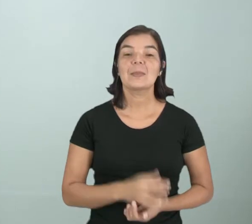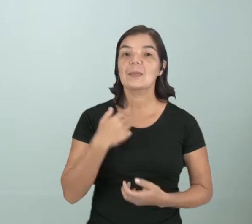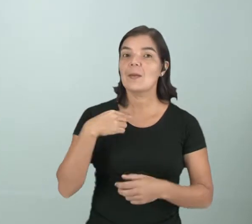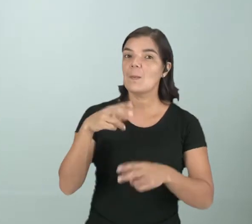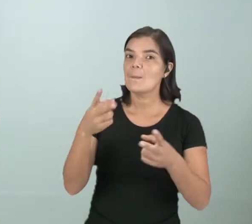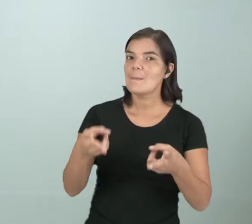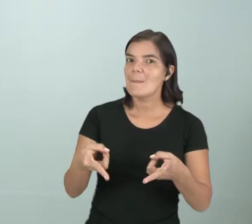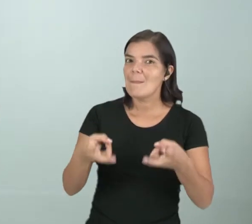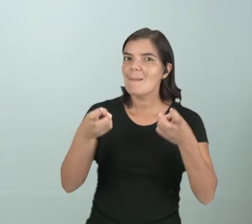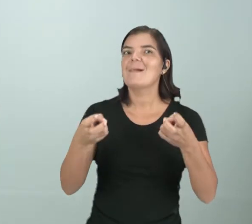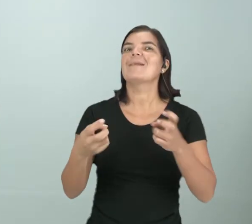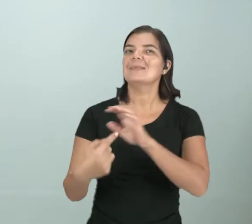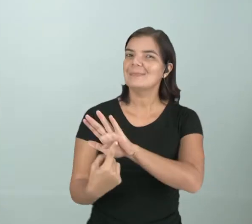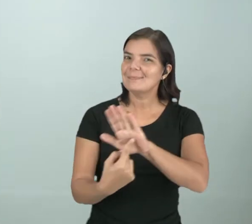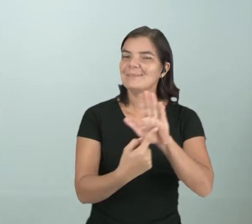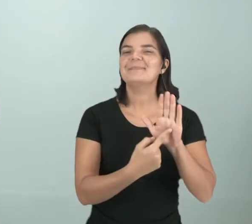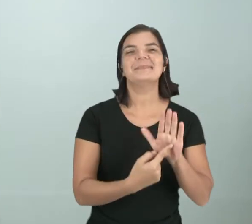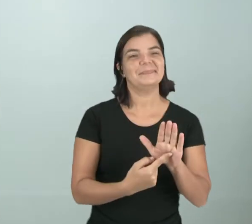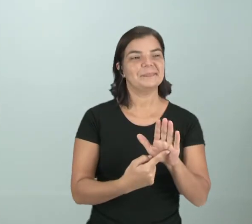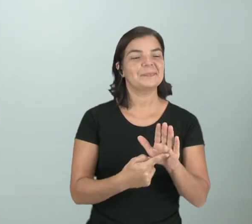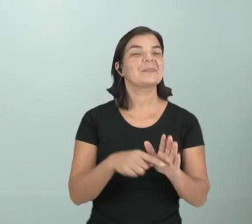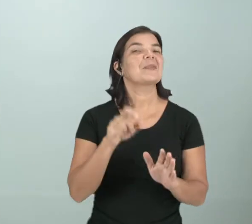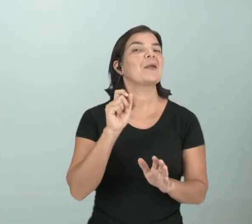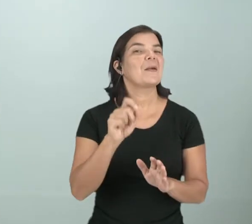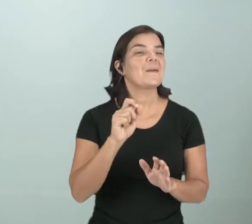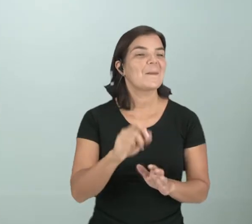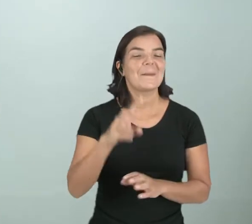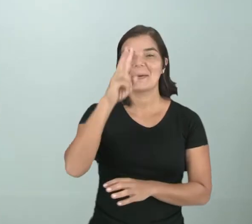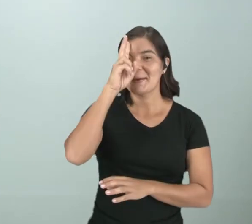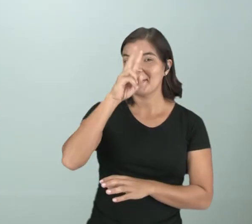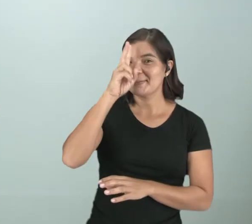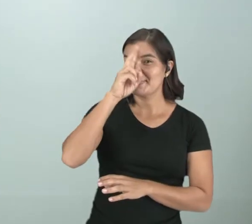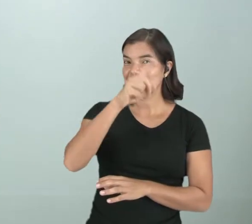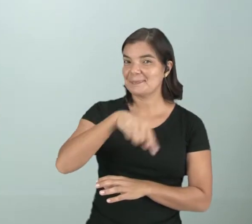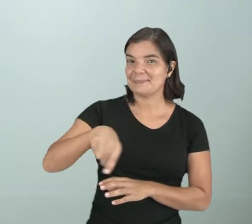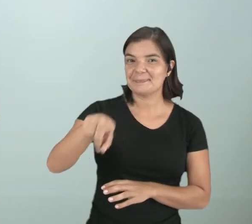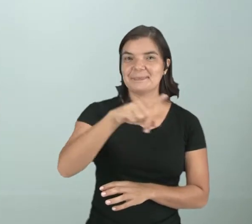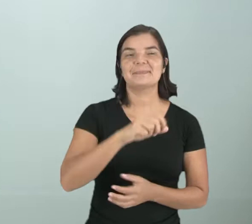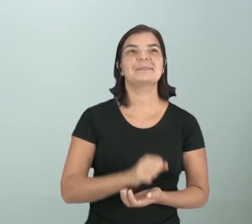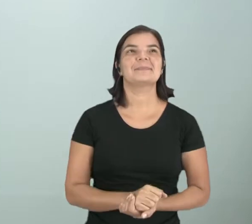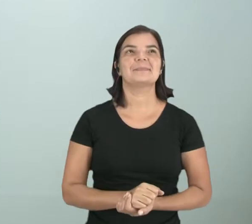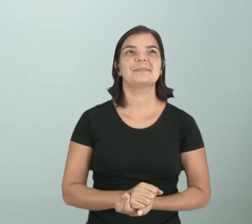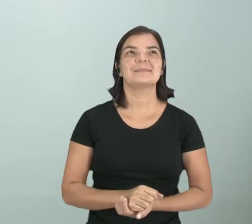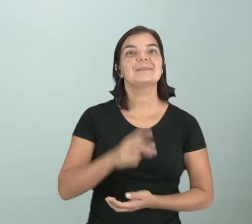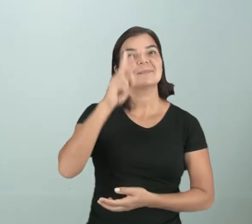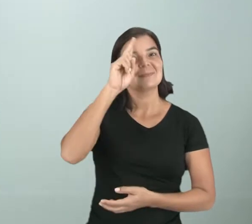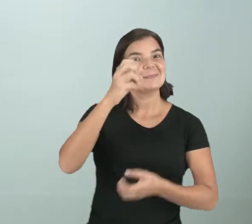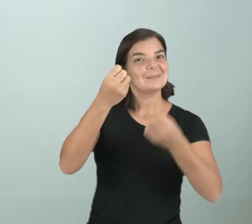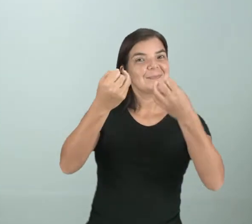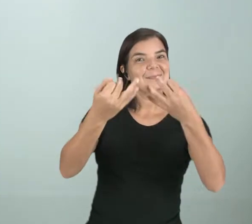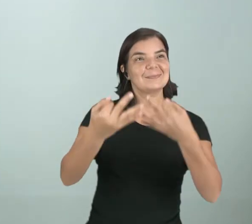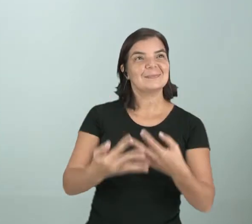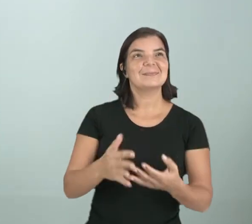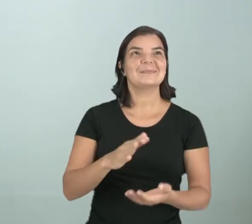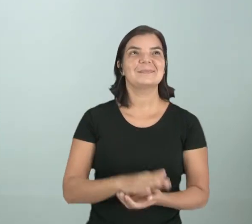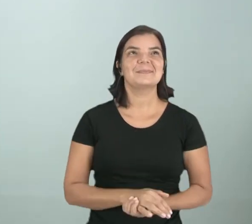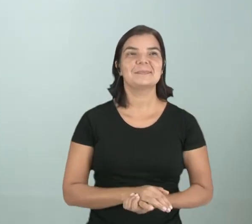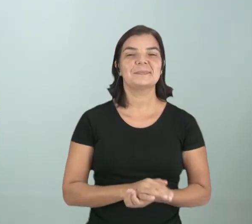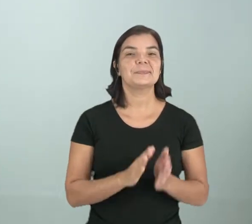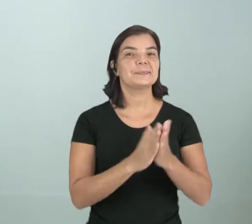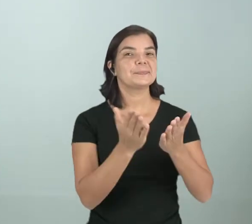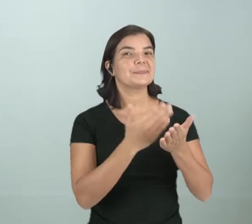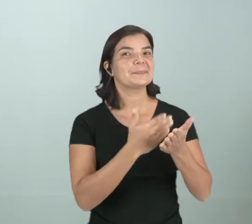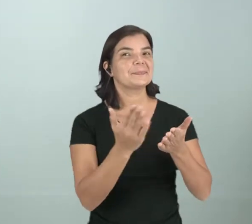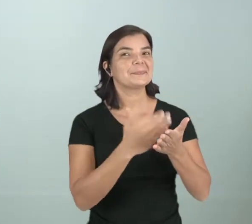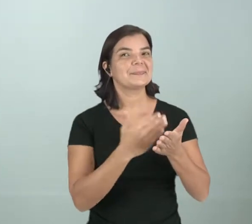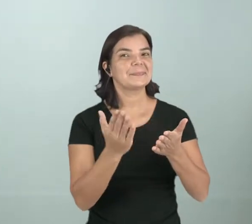iniciar nossa aula de hoje, eu vou contar uma história para vocês. A história que eu vou contar está neste